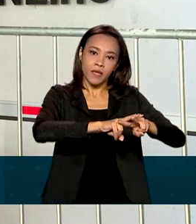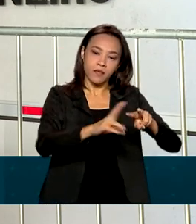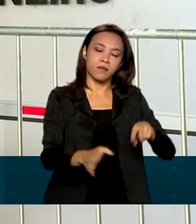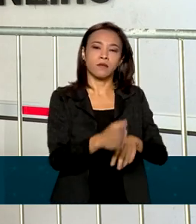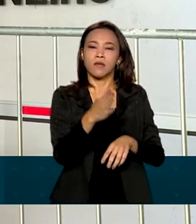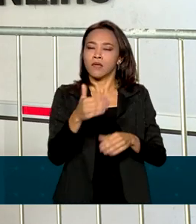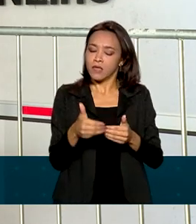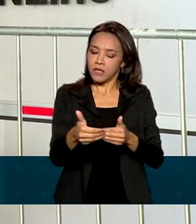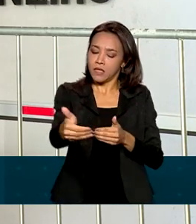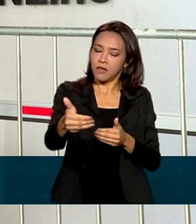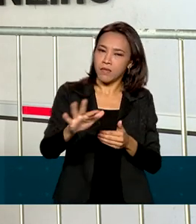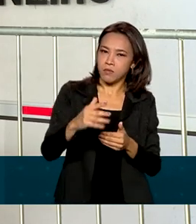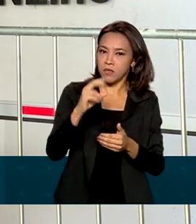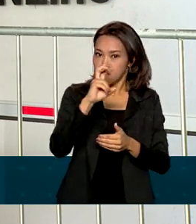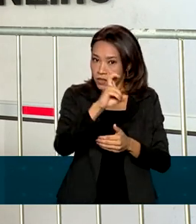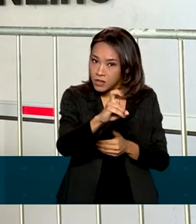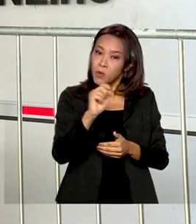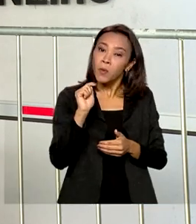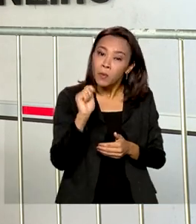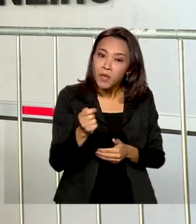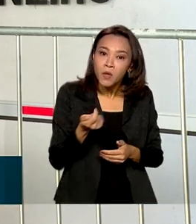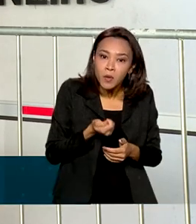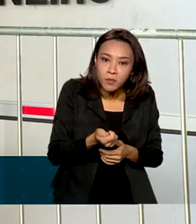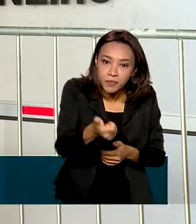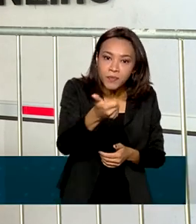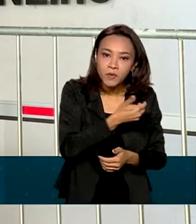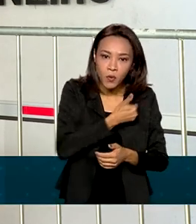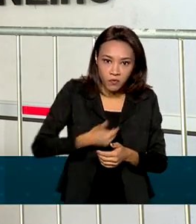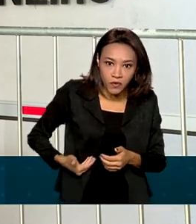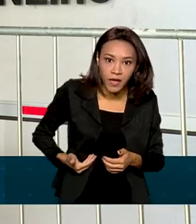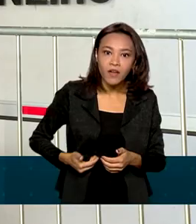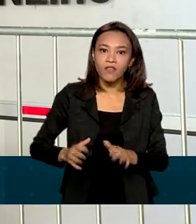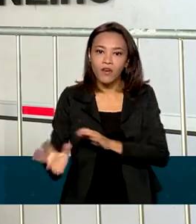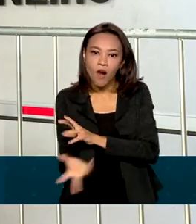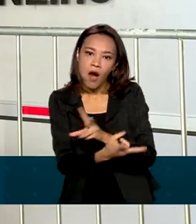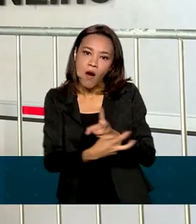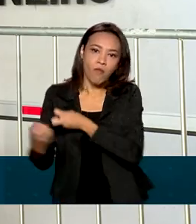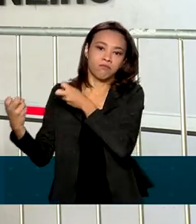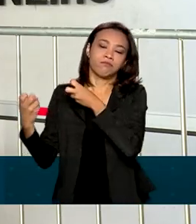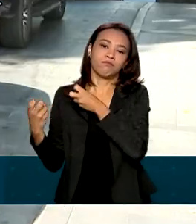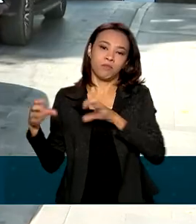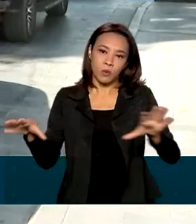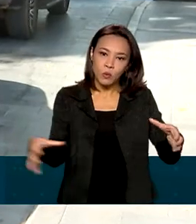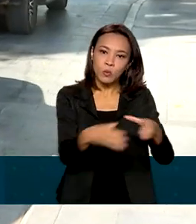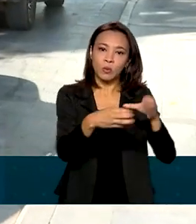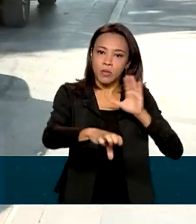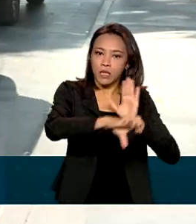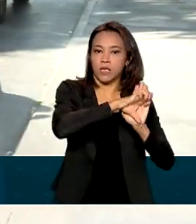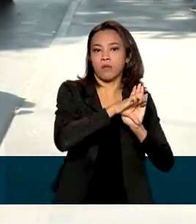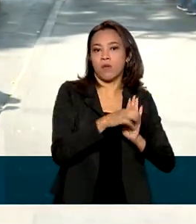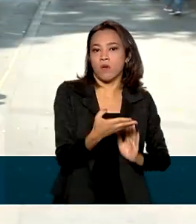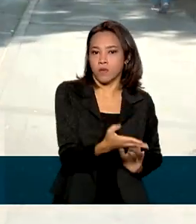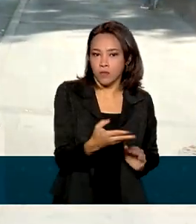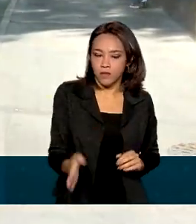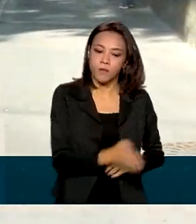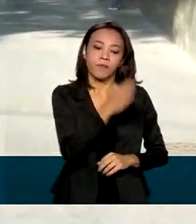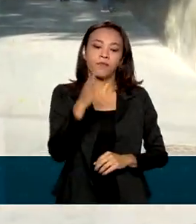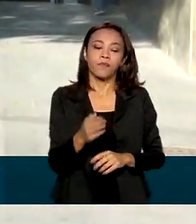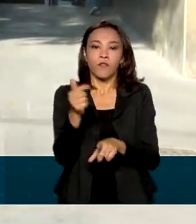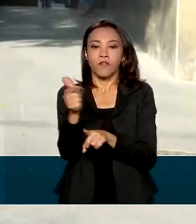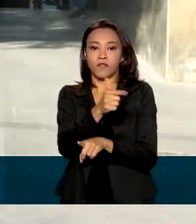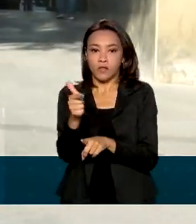aproximadamente 5 mil benefícios foram fraudados pela organização criminosa. 22 pessoas são